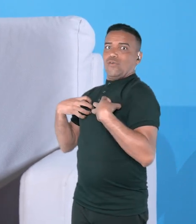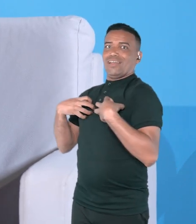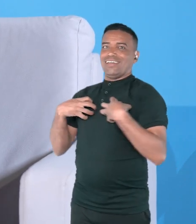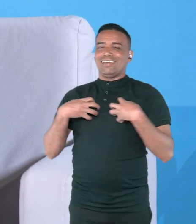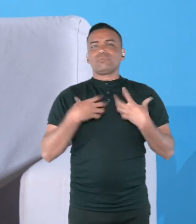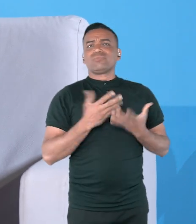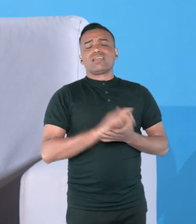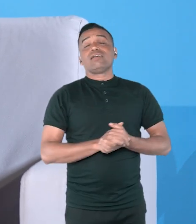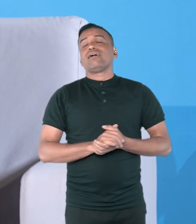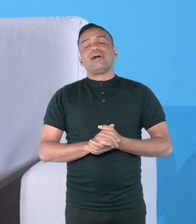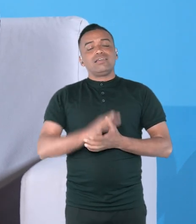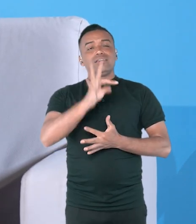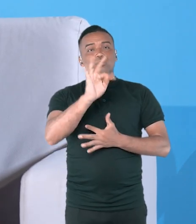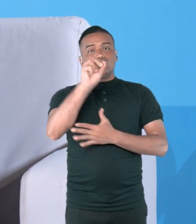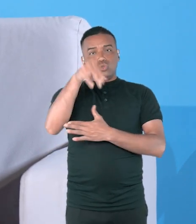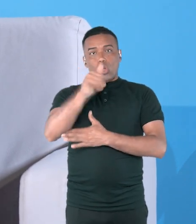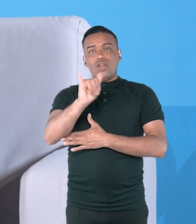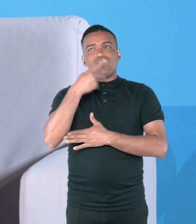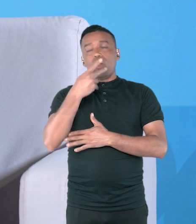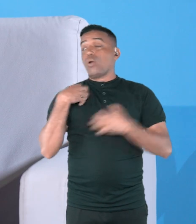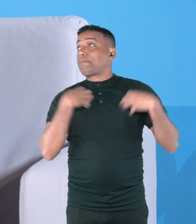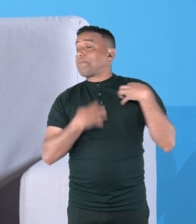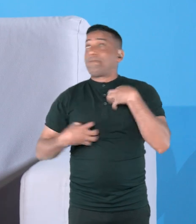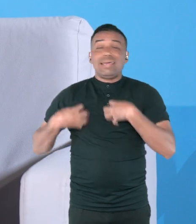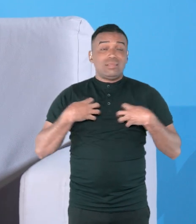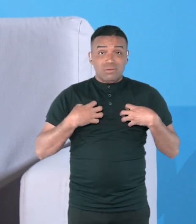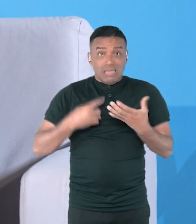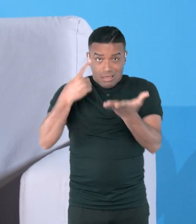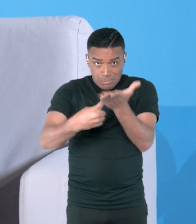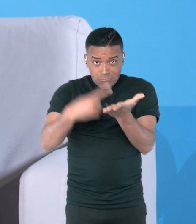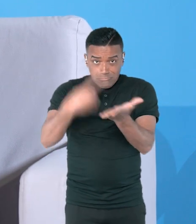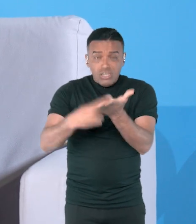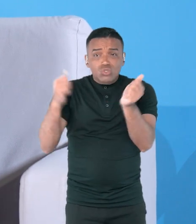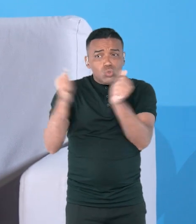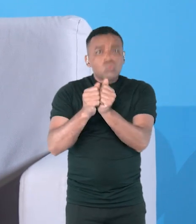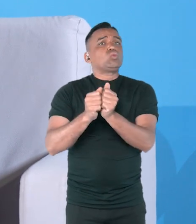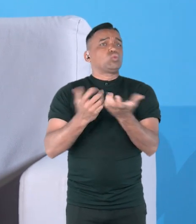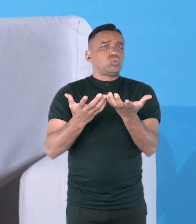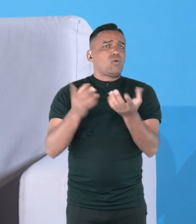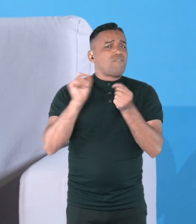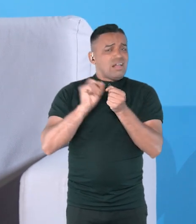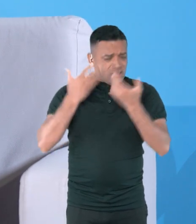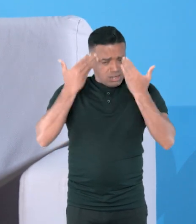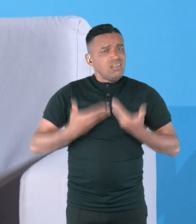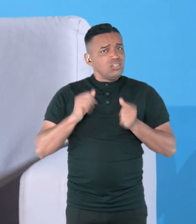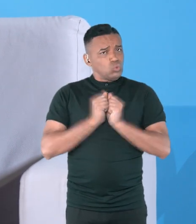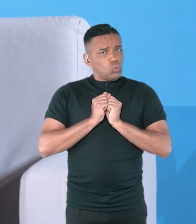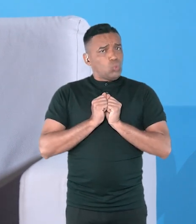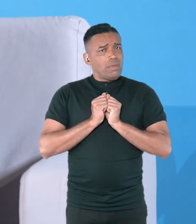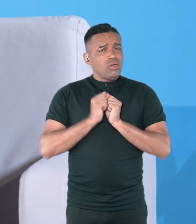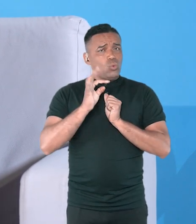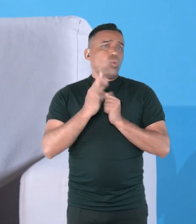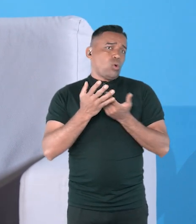E aí ele falou, eu fiquei perturbado. E eu queria, vocês topariam fazer uma coisa juntos